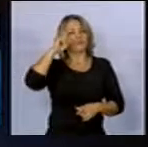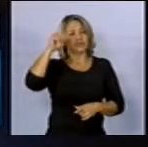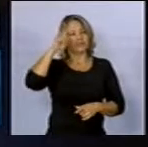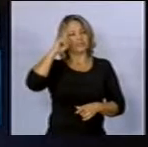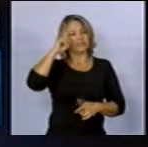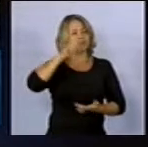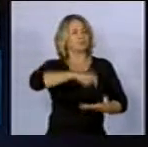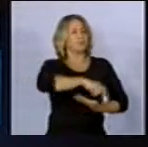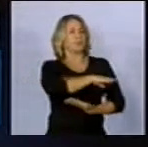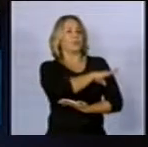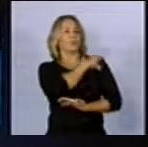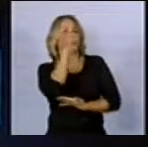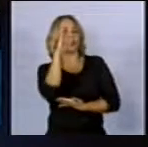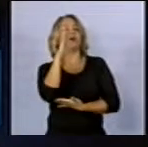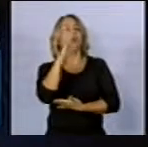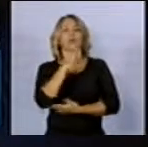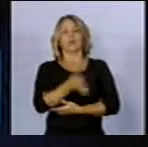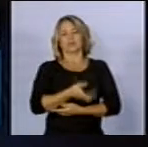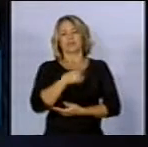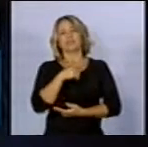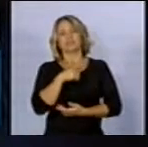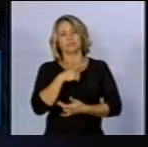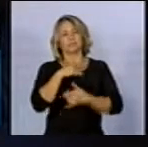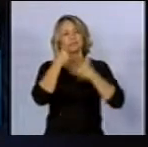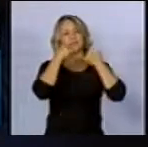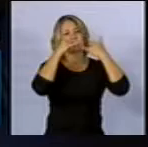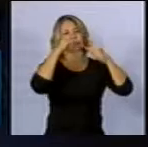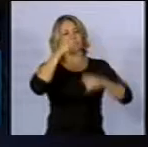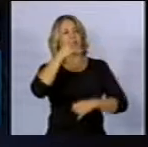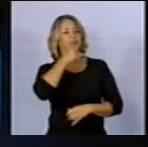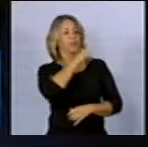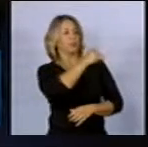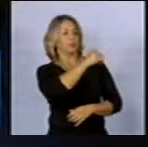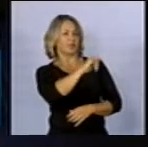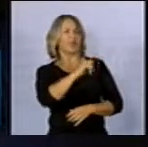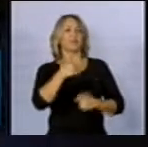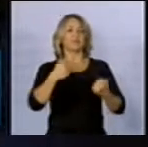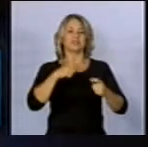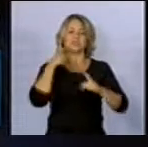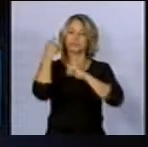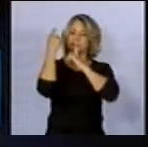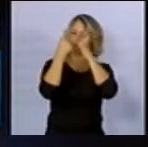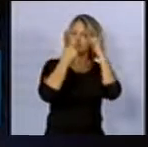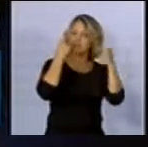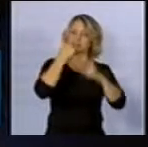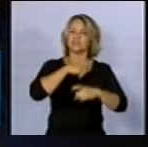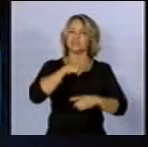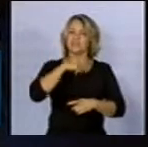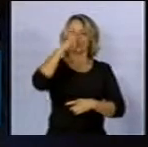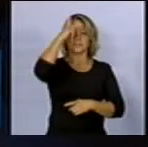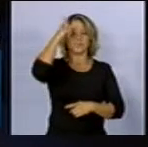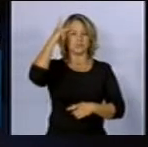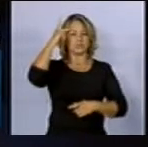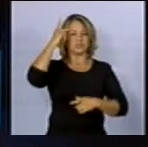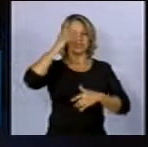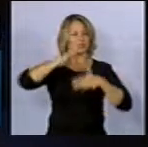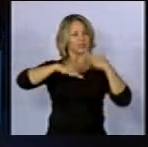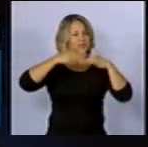essa situação então nós temos que tomar muita preocupação e ter pessoas que desenvolvam